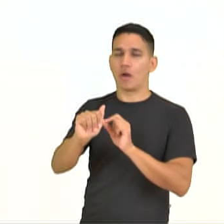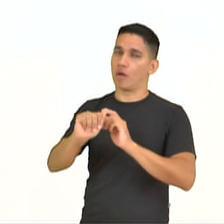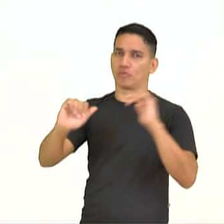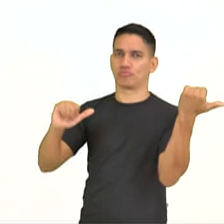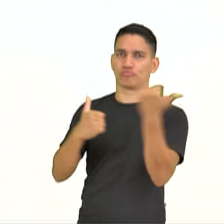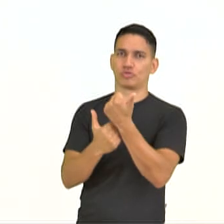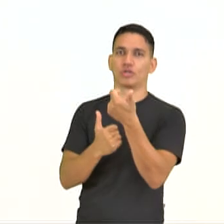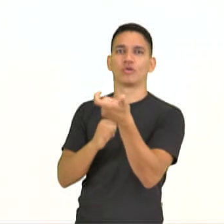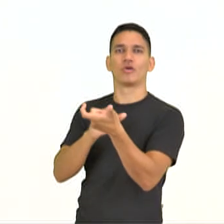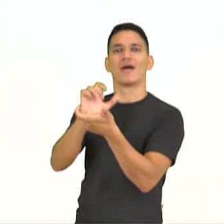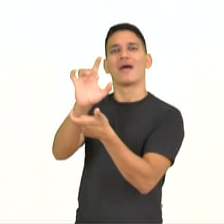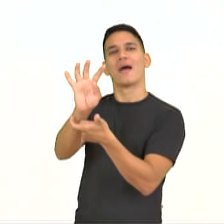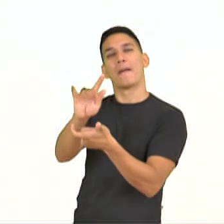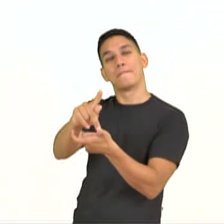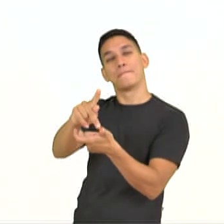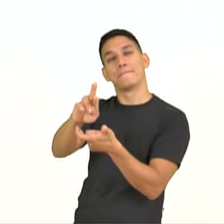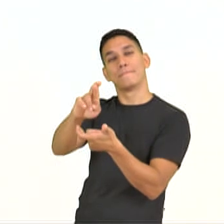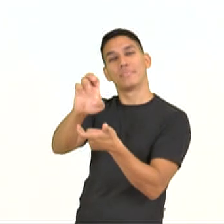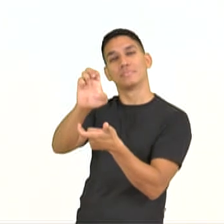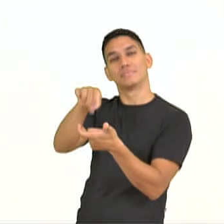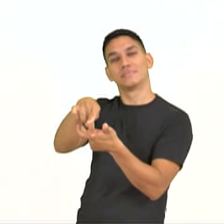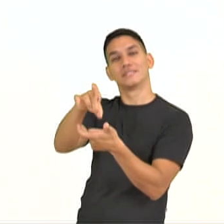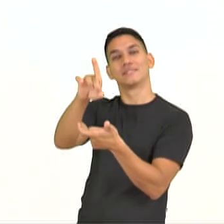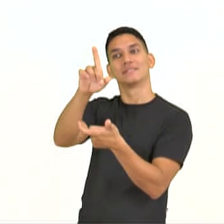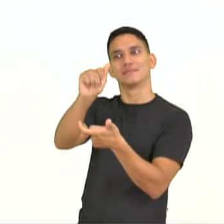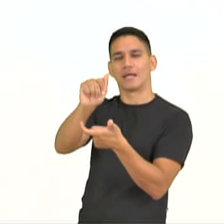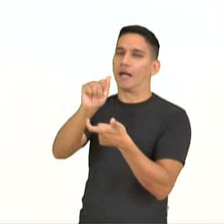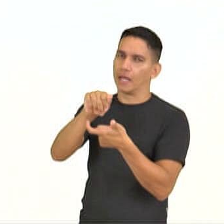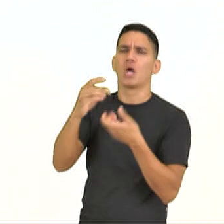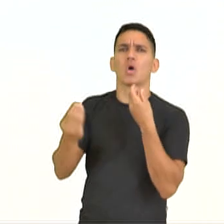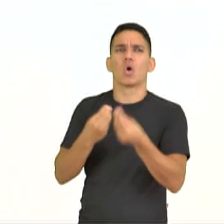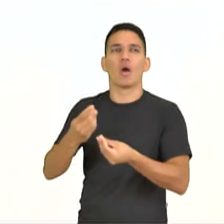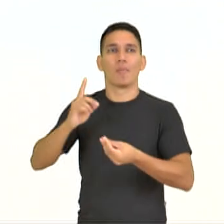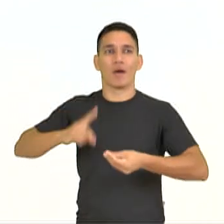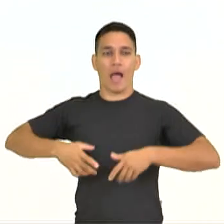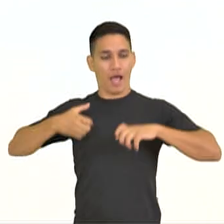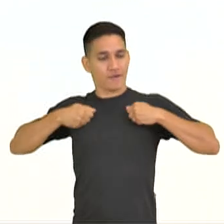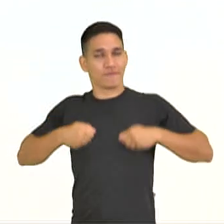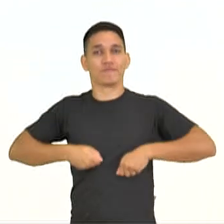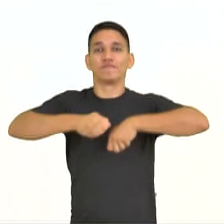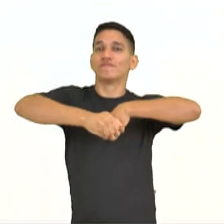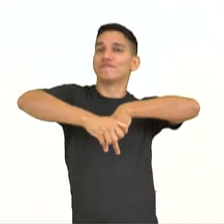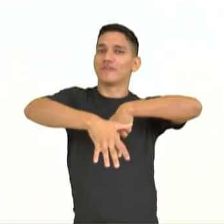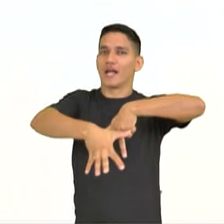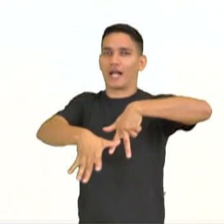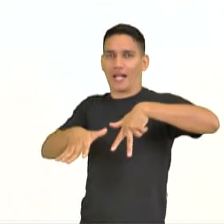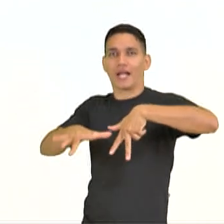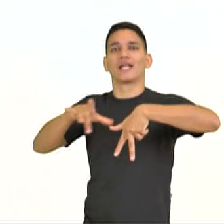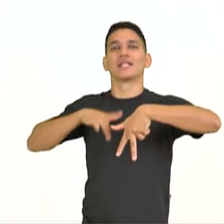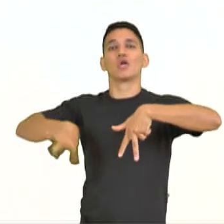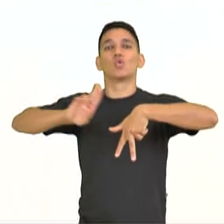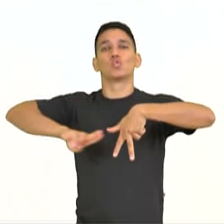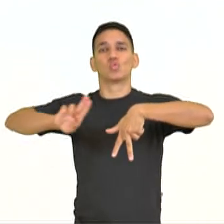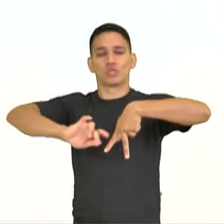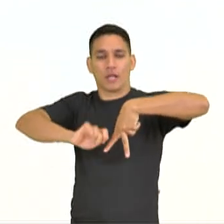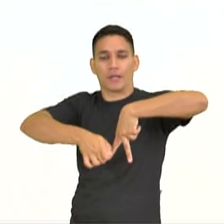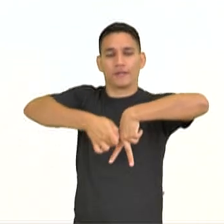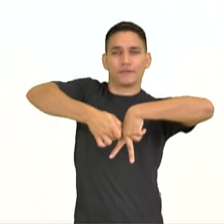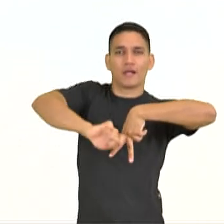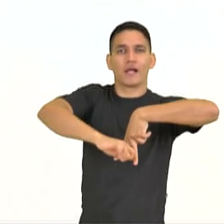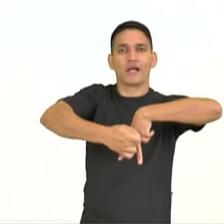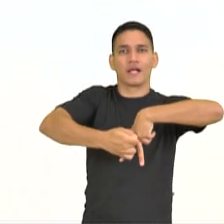prenda. Então, essa prenda vai ter um vestido com armação, ela tem que ter meias e sapatos e ela tem